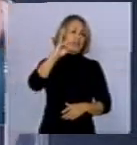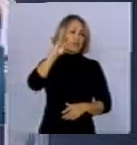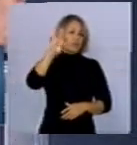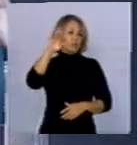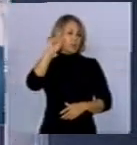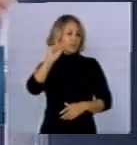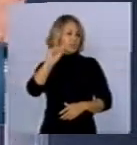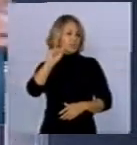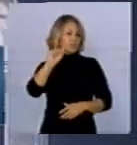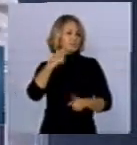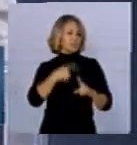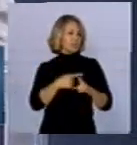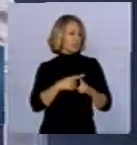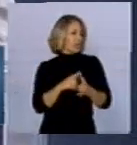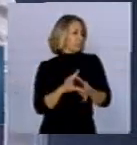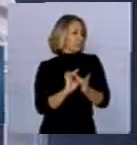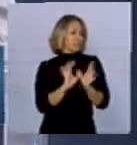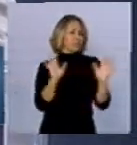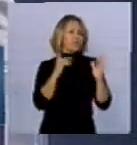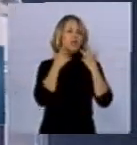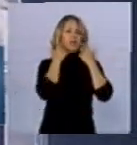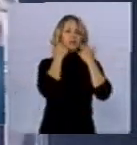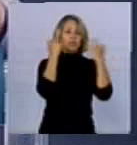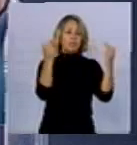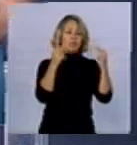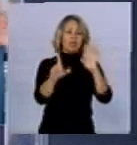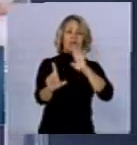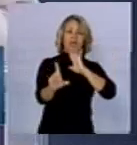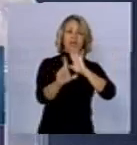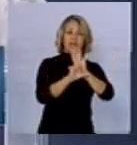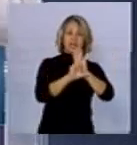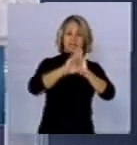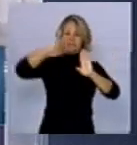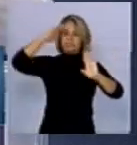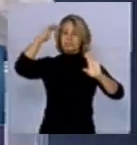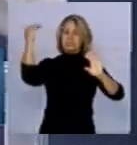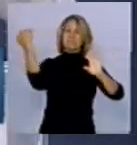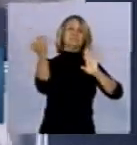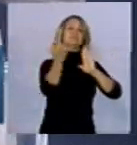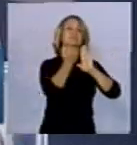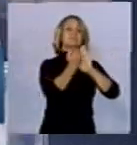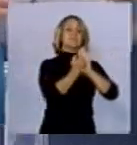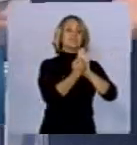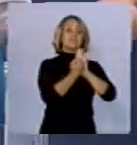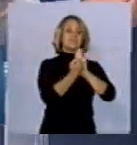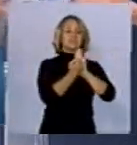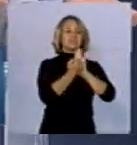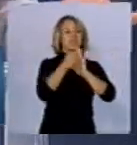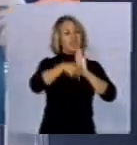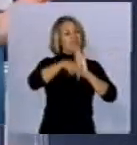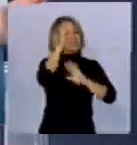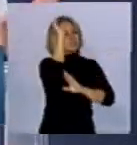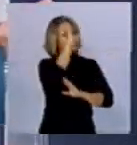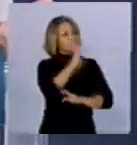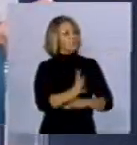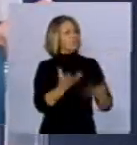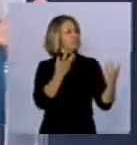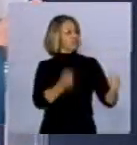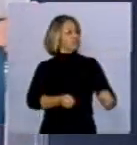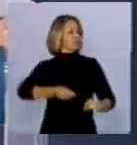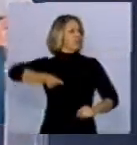é coisa absolutamente legal as leis estavam seguindo a um tratado que o Brasil aderiu